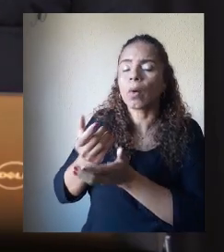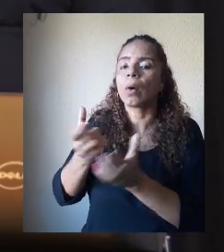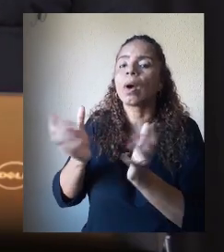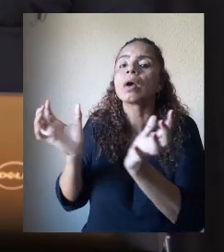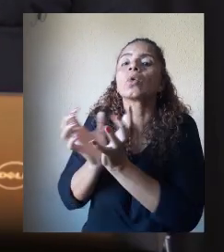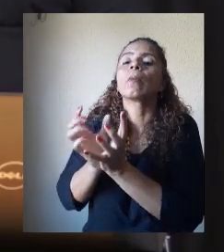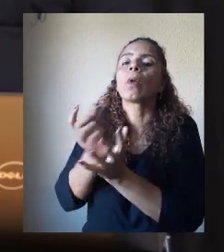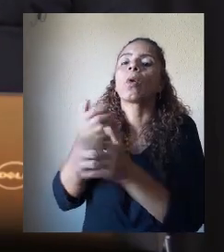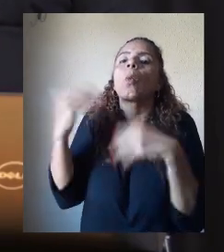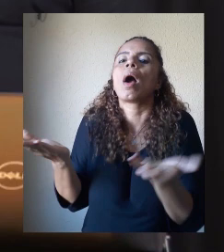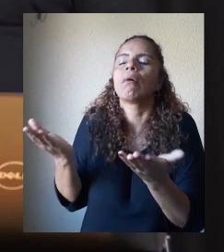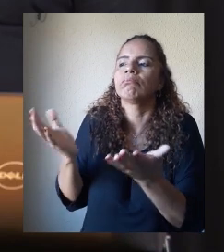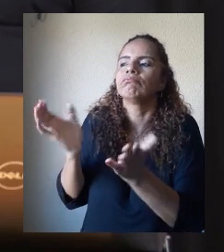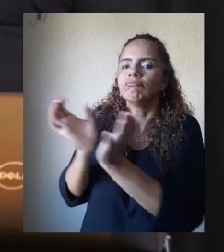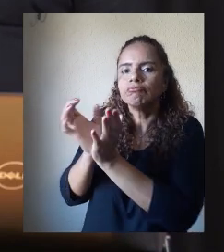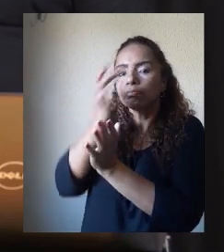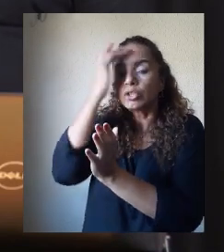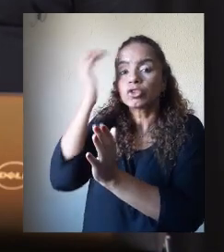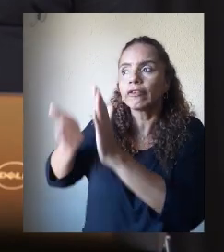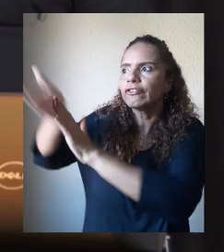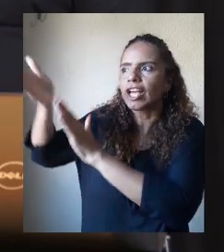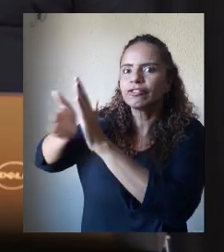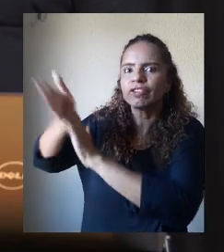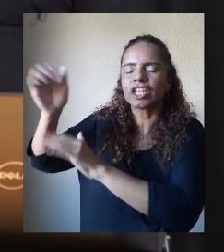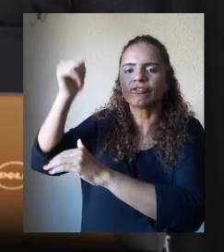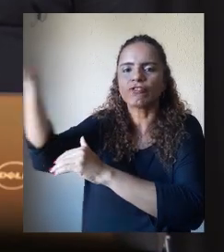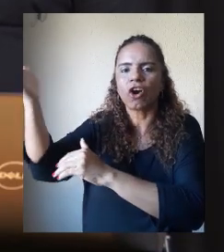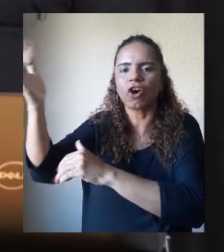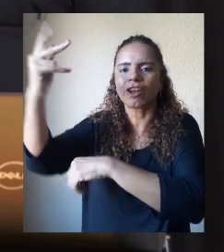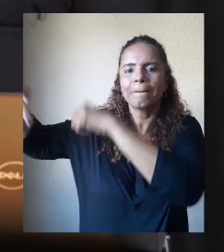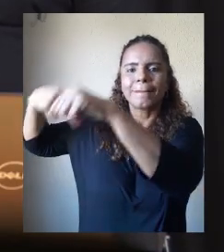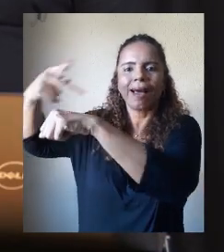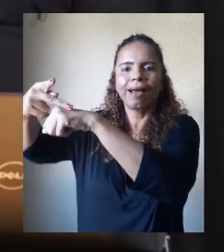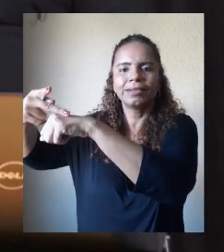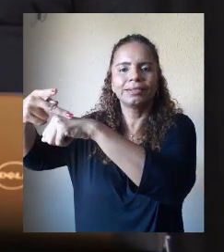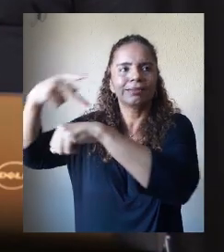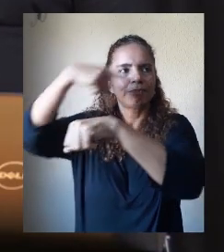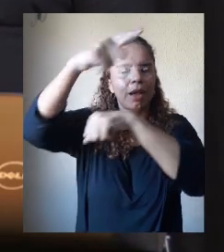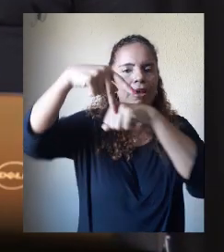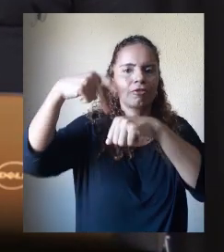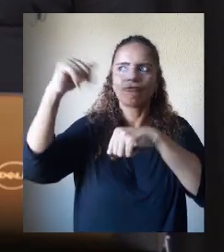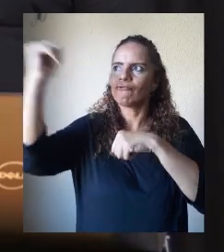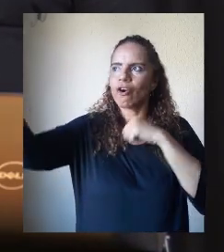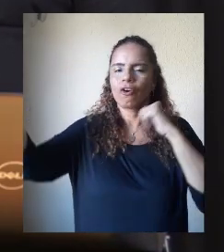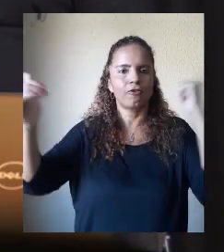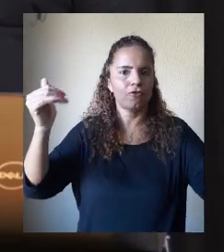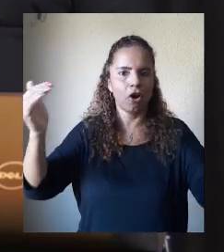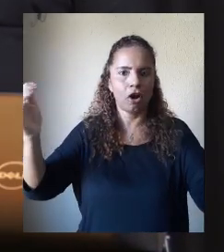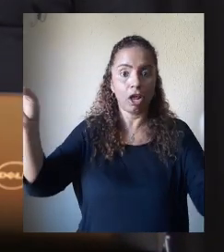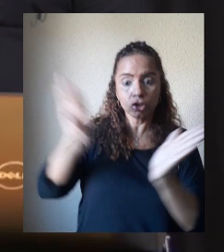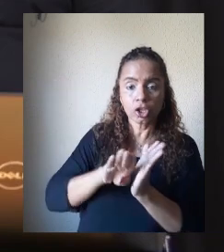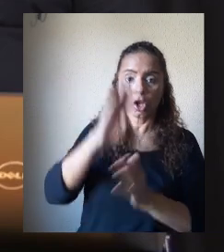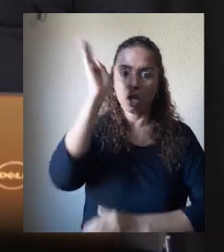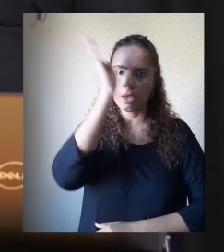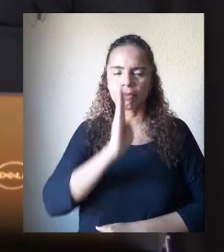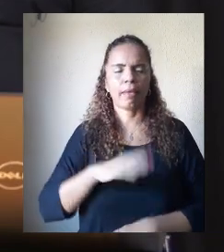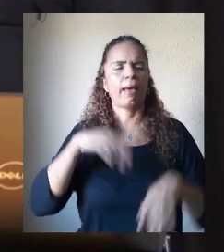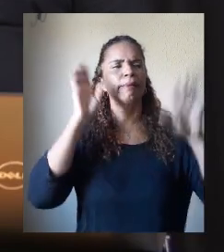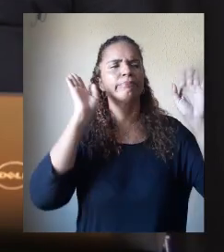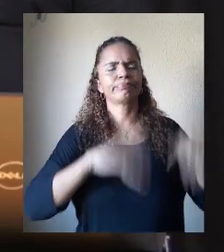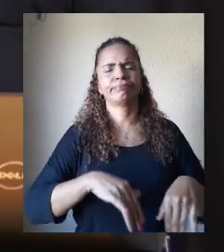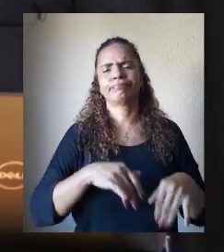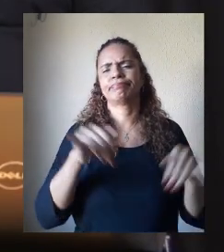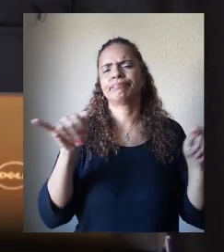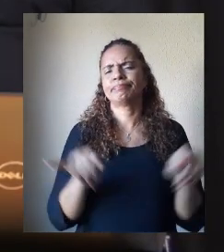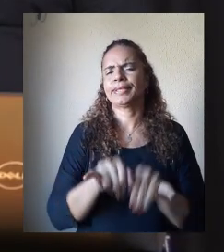portanto tem grana para viajar ao exterior e voltam para cá e não levaram a sério no sentido de de que acharam que era bobagem e